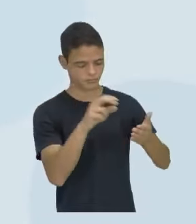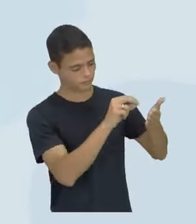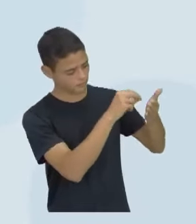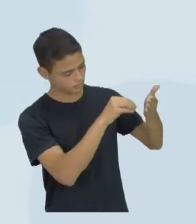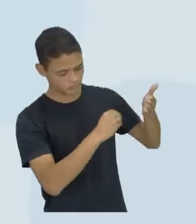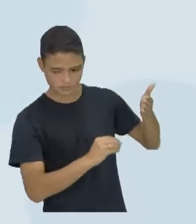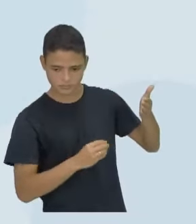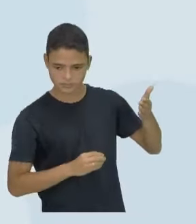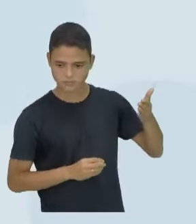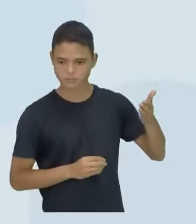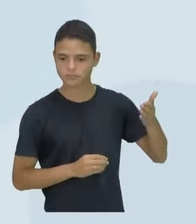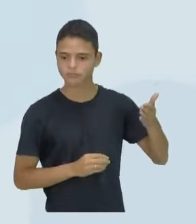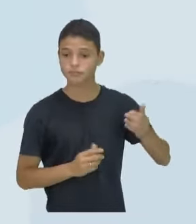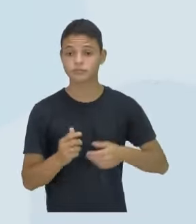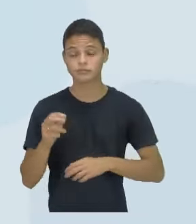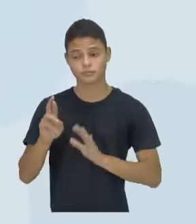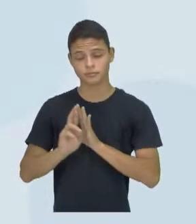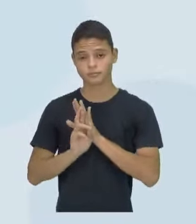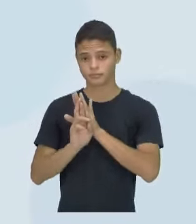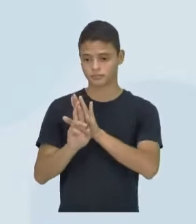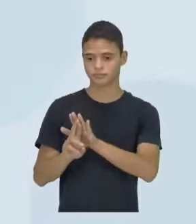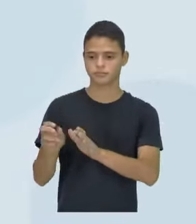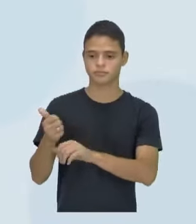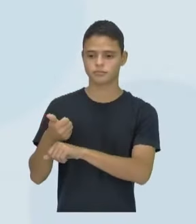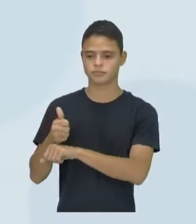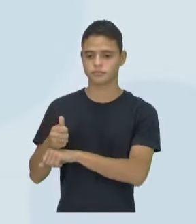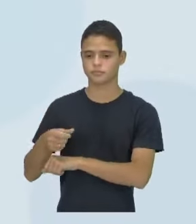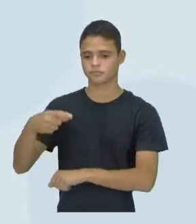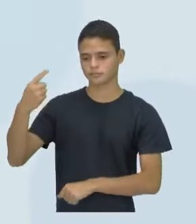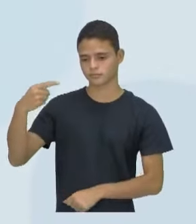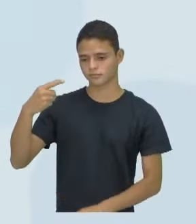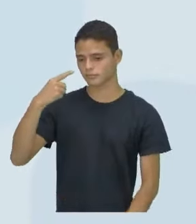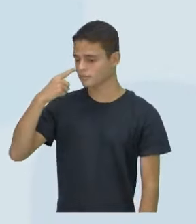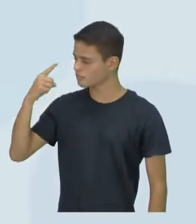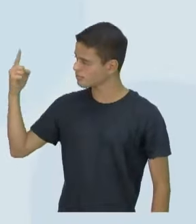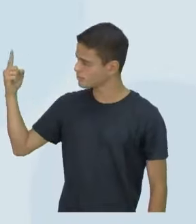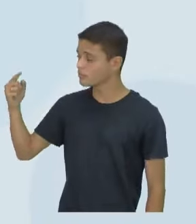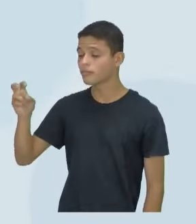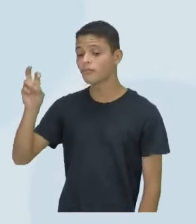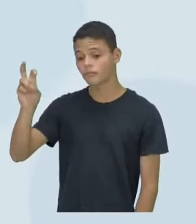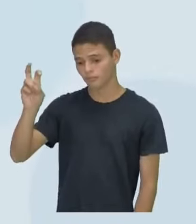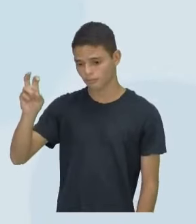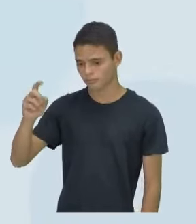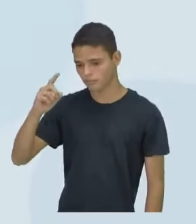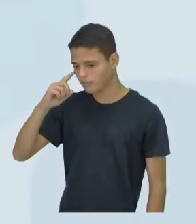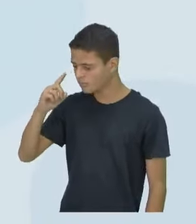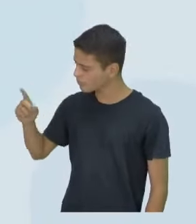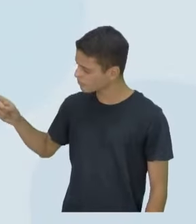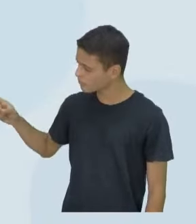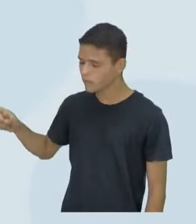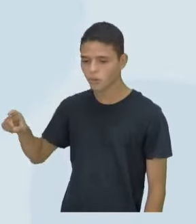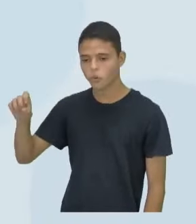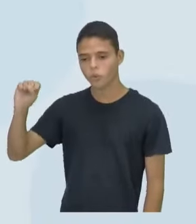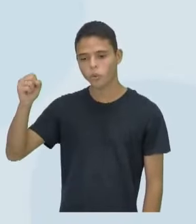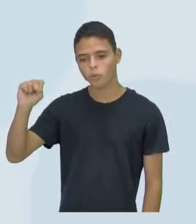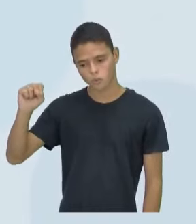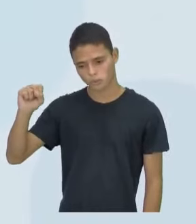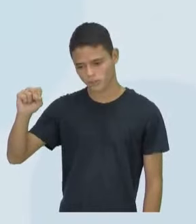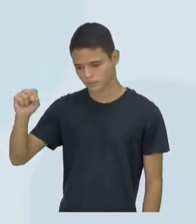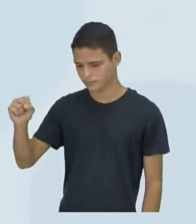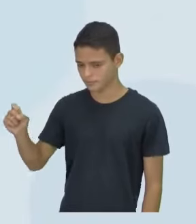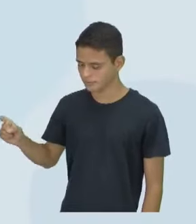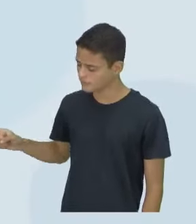representa essa profissão. Na primeira, 5 letters, que contém aí 5 letras. Na segunda, 8 letters, 8 letras. E na